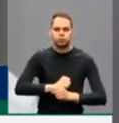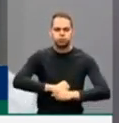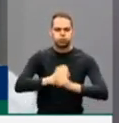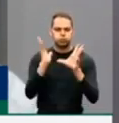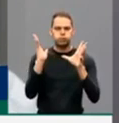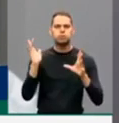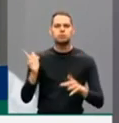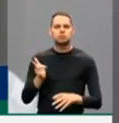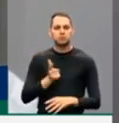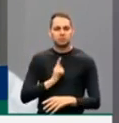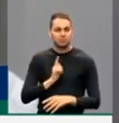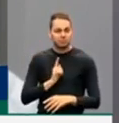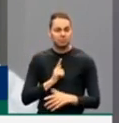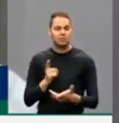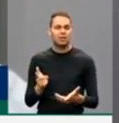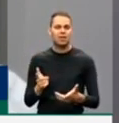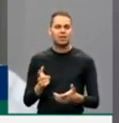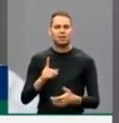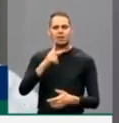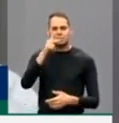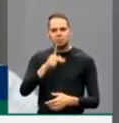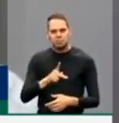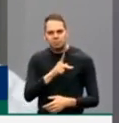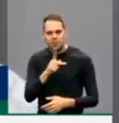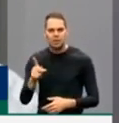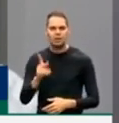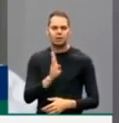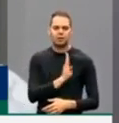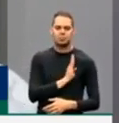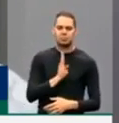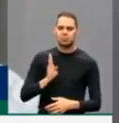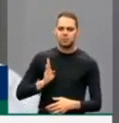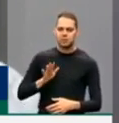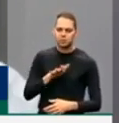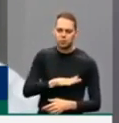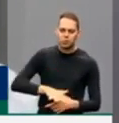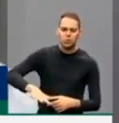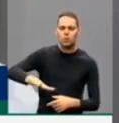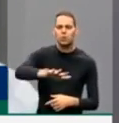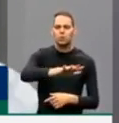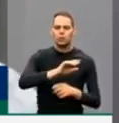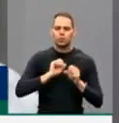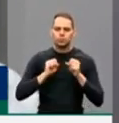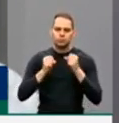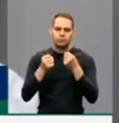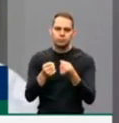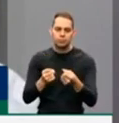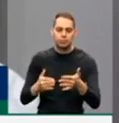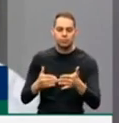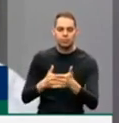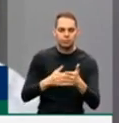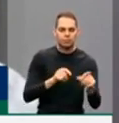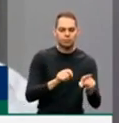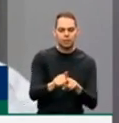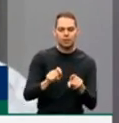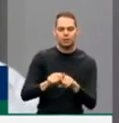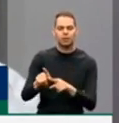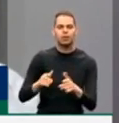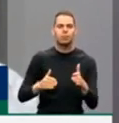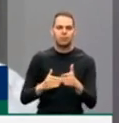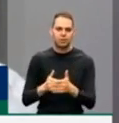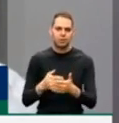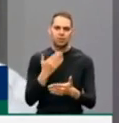julgadas. Estão lá padres, bispos, todos empenhados em não permitir que isso aconteça. É um apelo